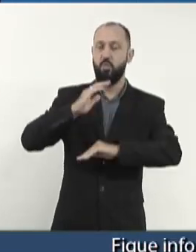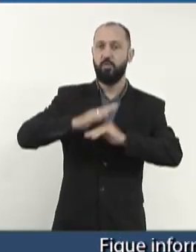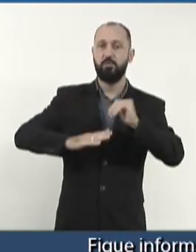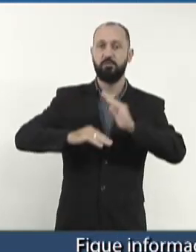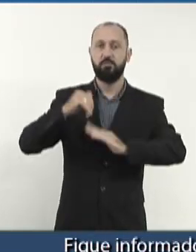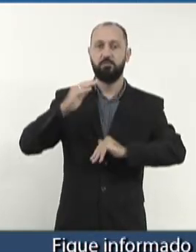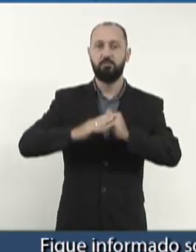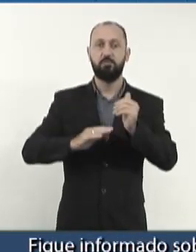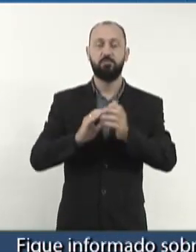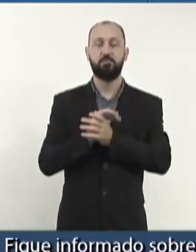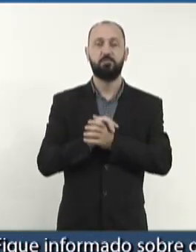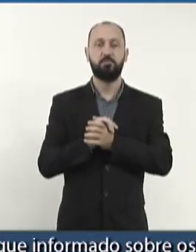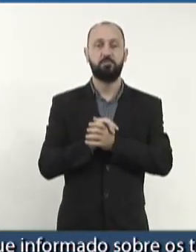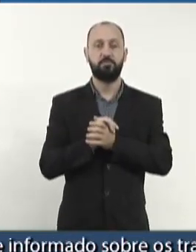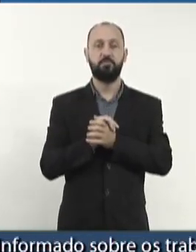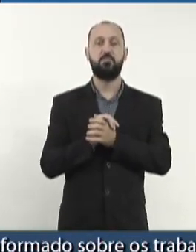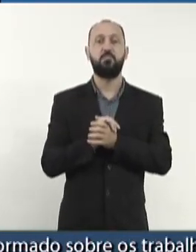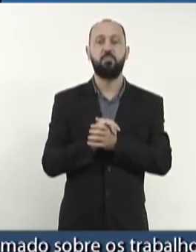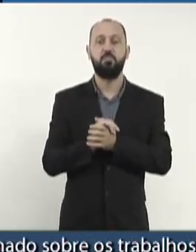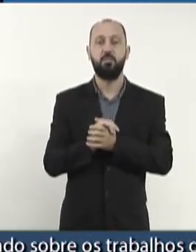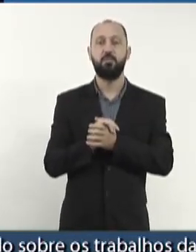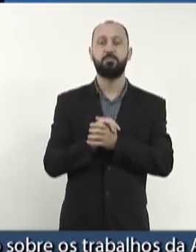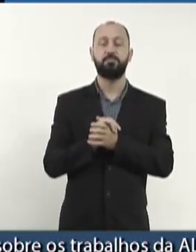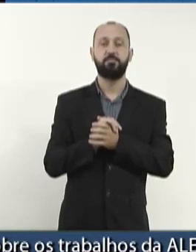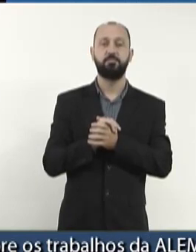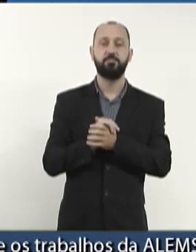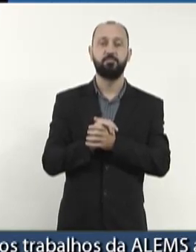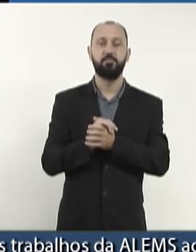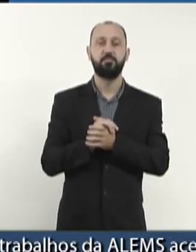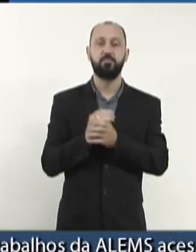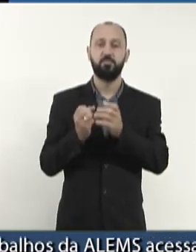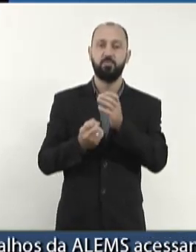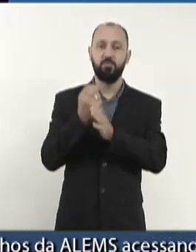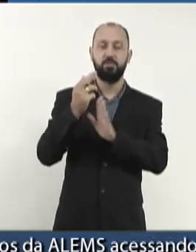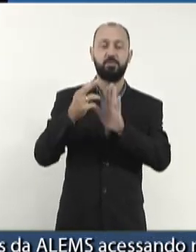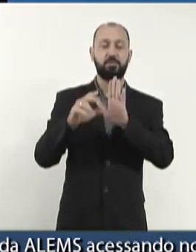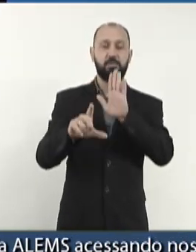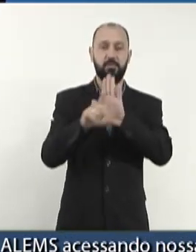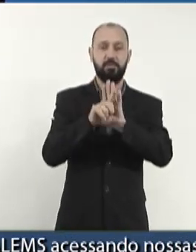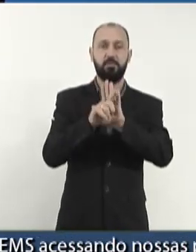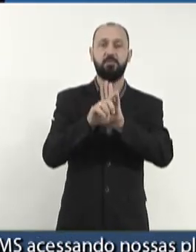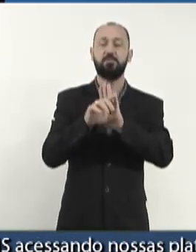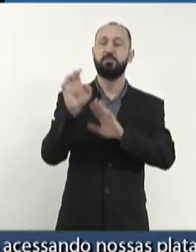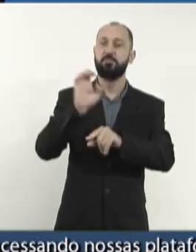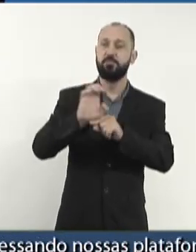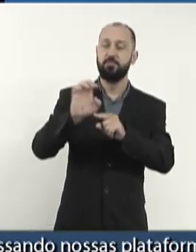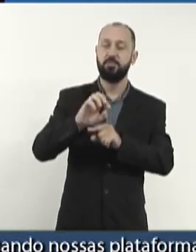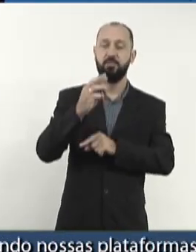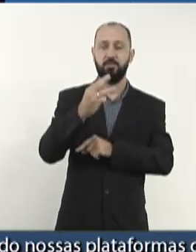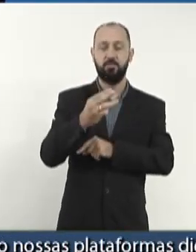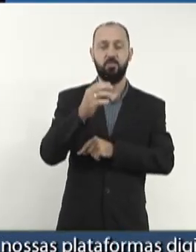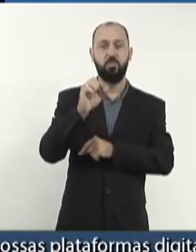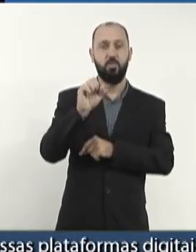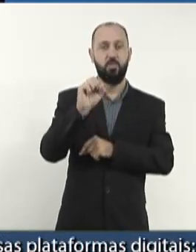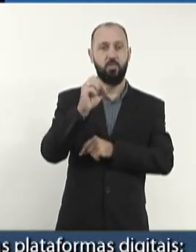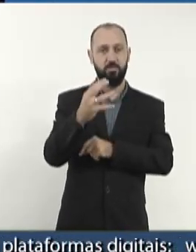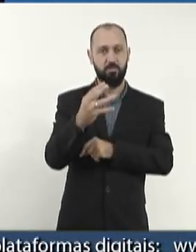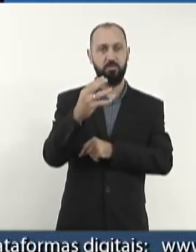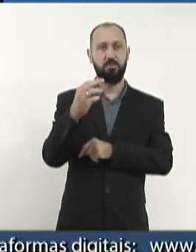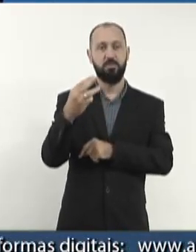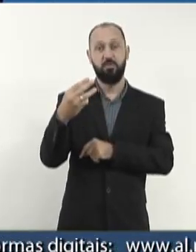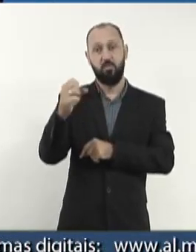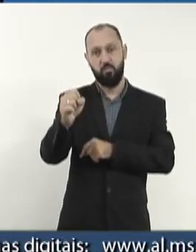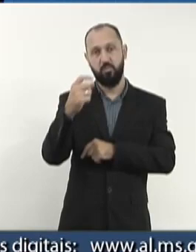profissionalizantes. A entidade atende a todas as prerrogativas estabelecidas na Lei Estadual 3.498,